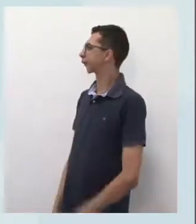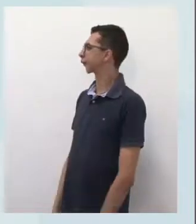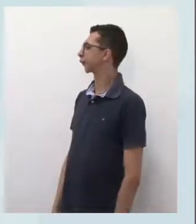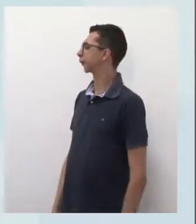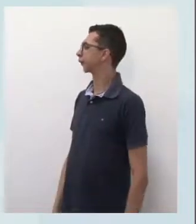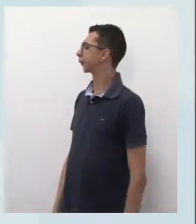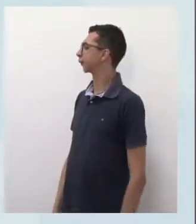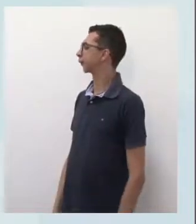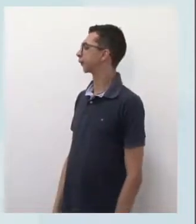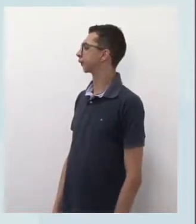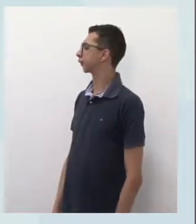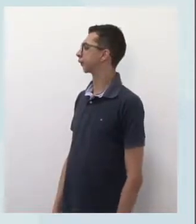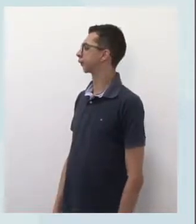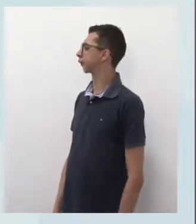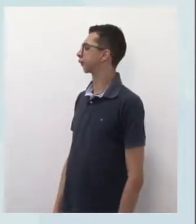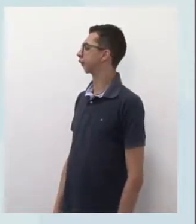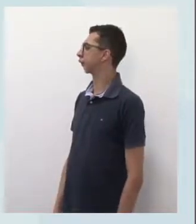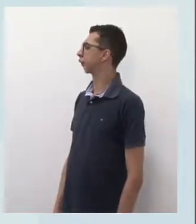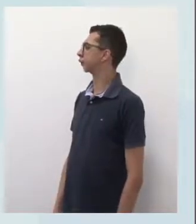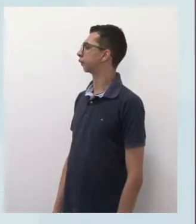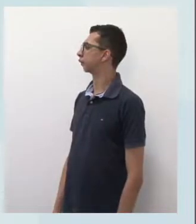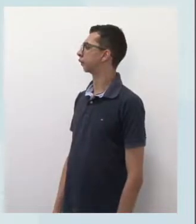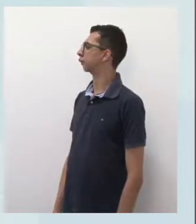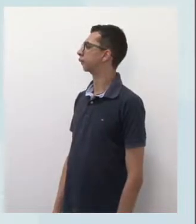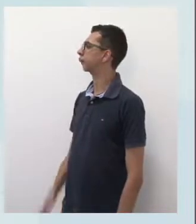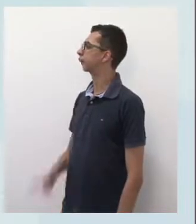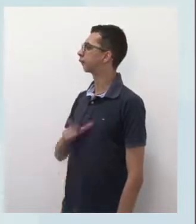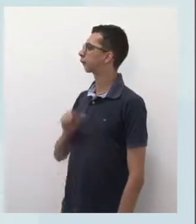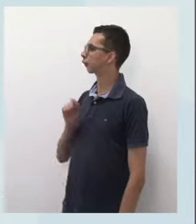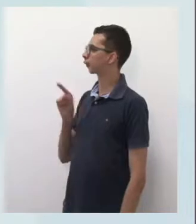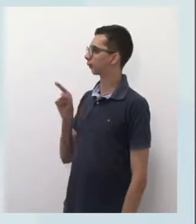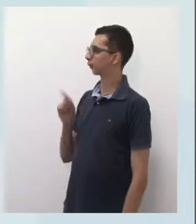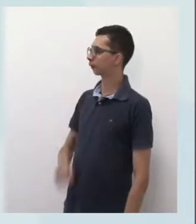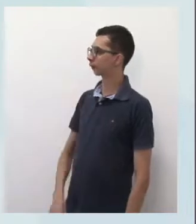Ó, a gente tem aqui,